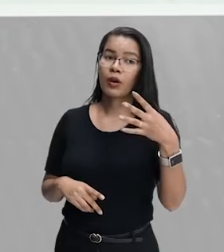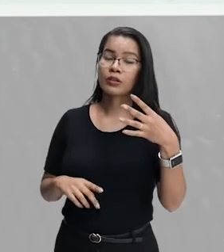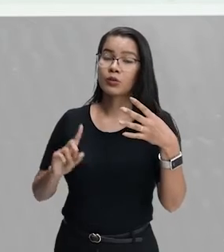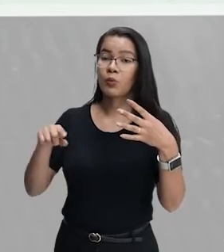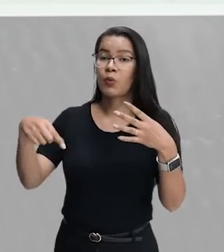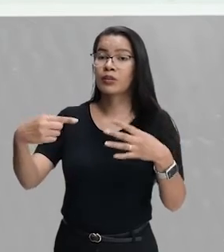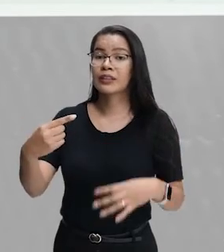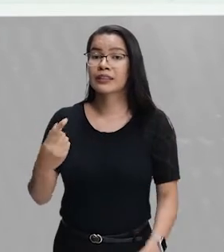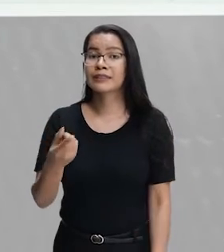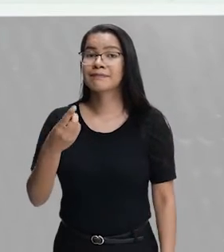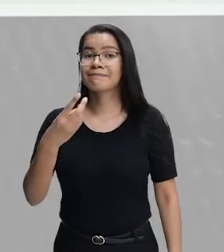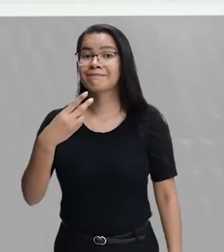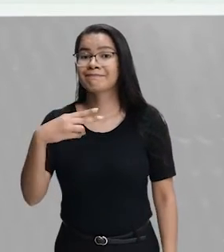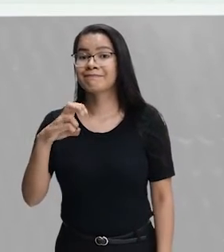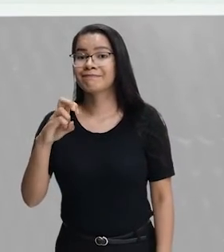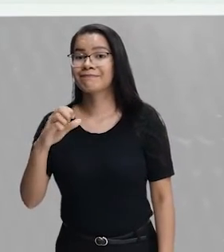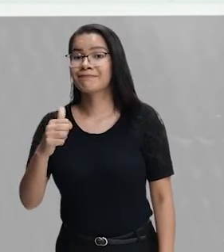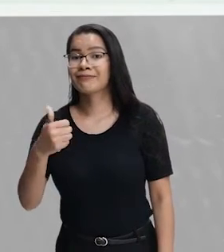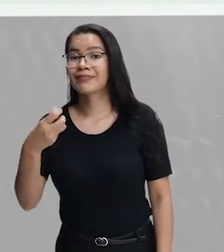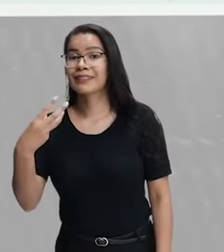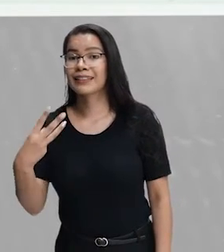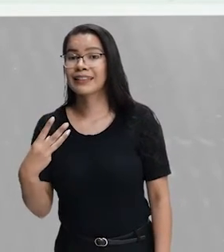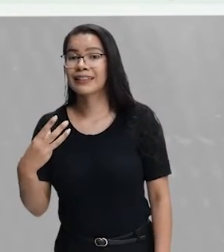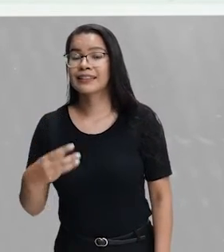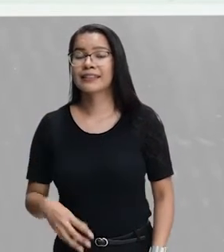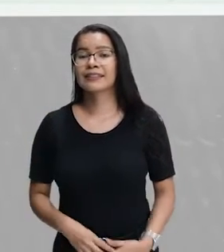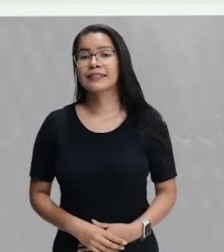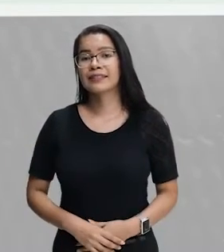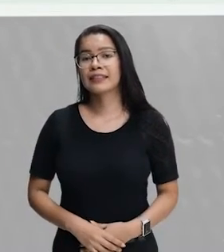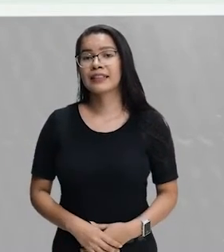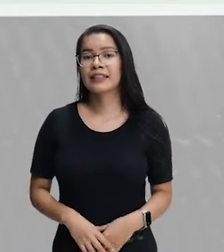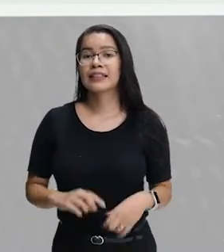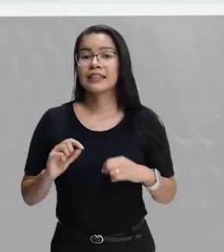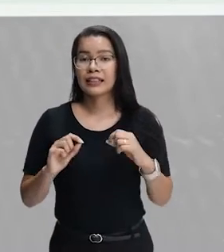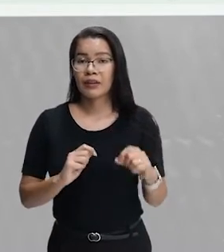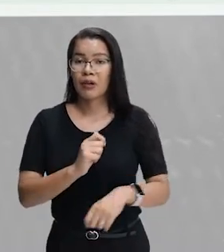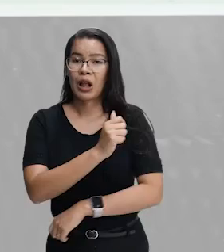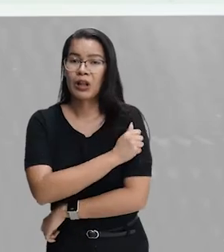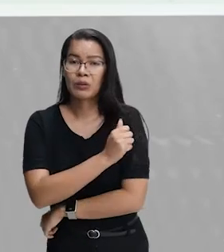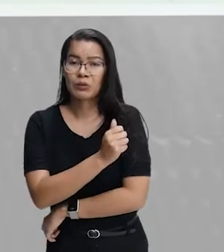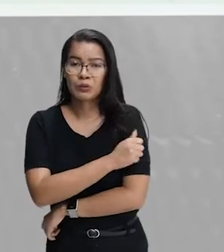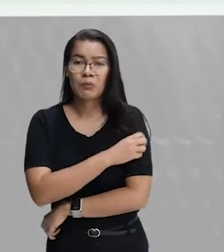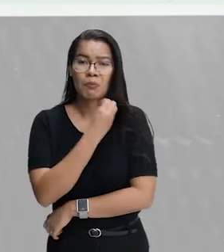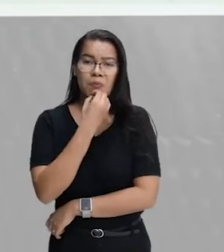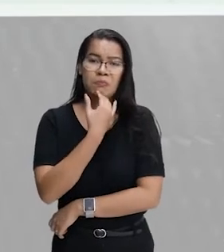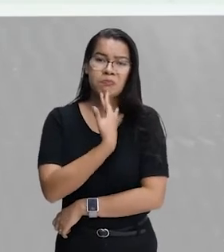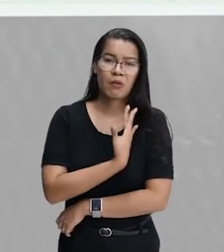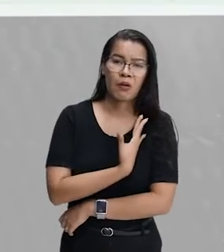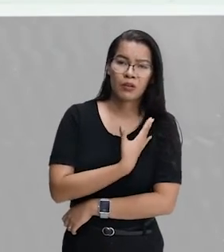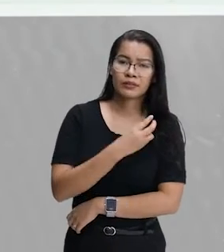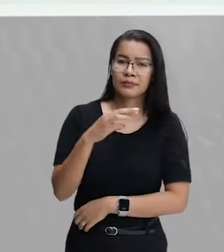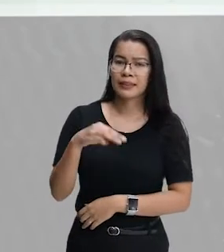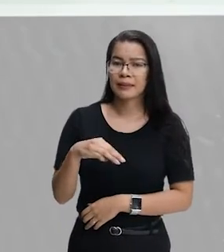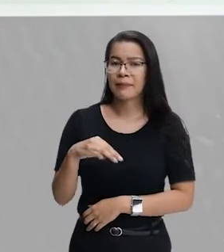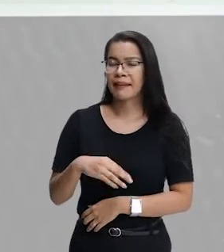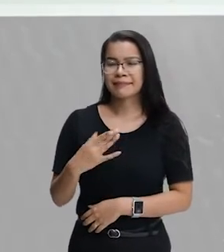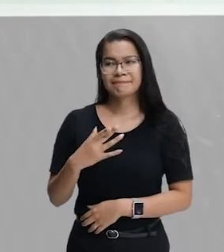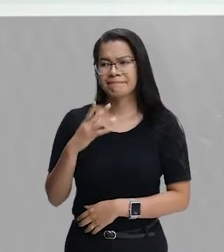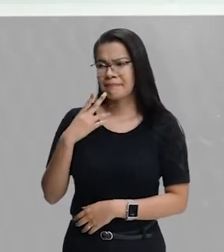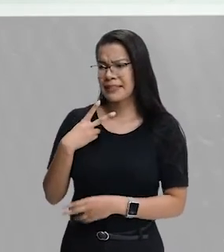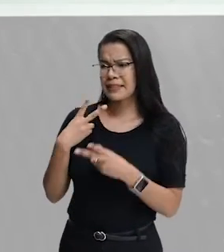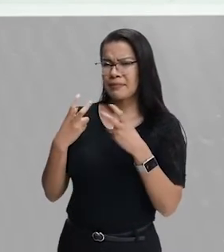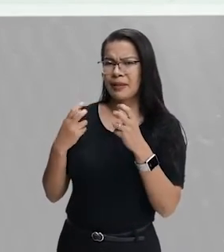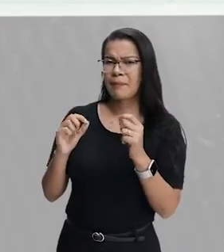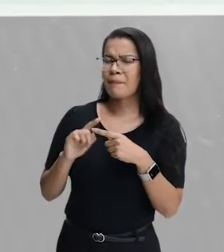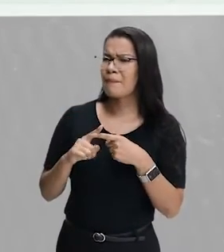né? Guilherme Campos, que é um aluno extremamente bom de matemática, ele diz, eita, Maroni, mas esse aqui está um grupo, as idades